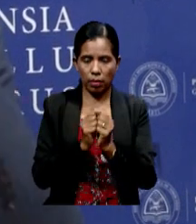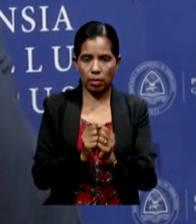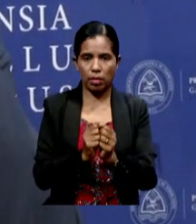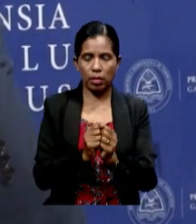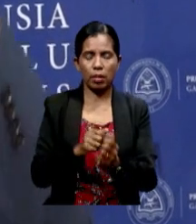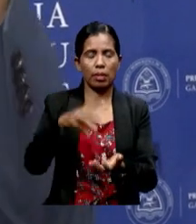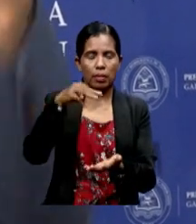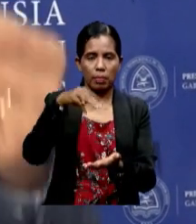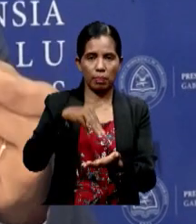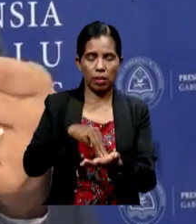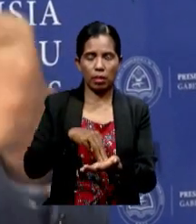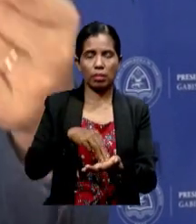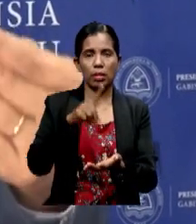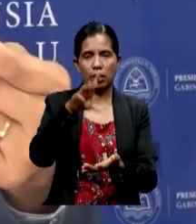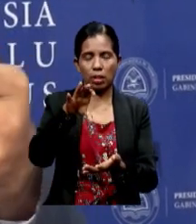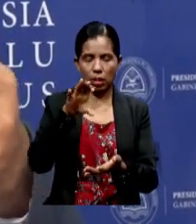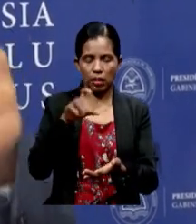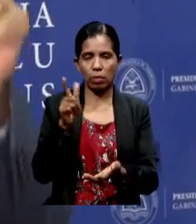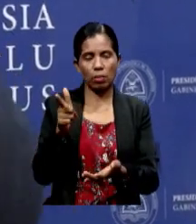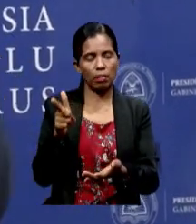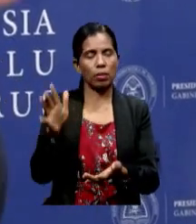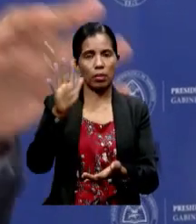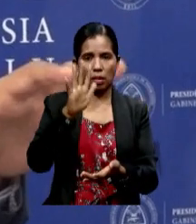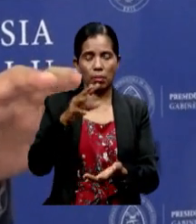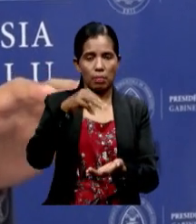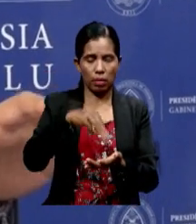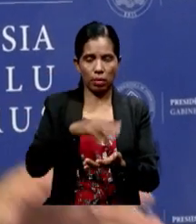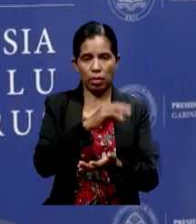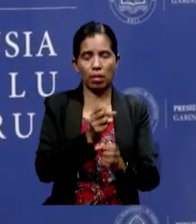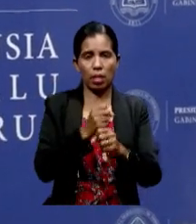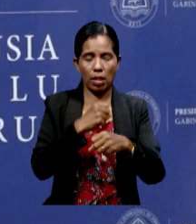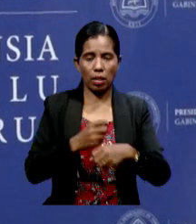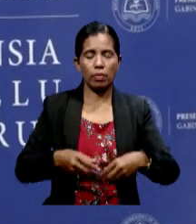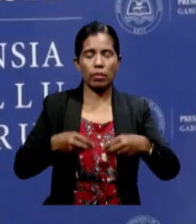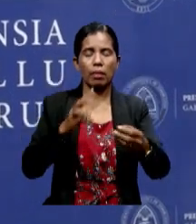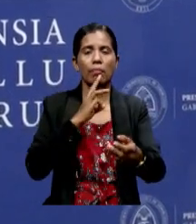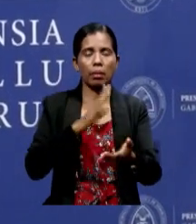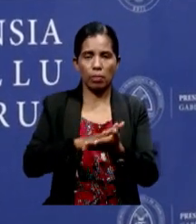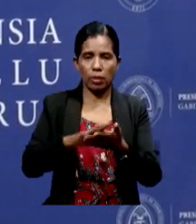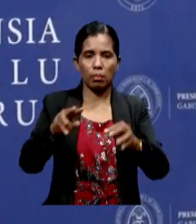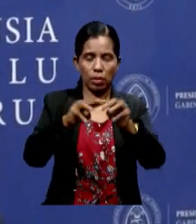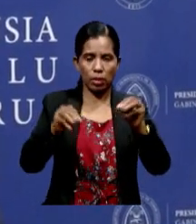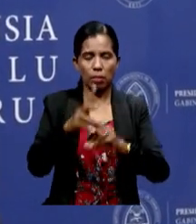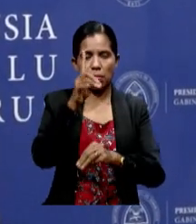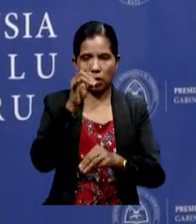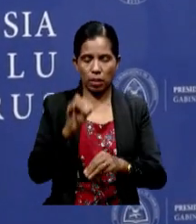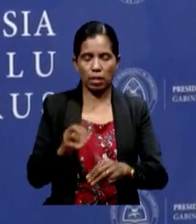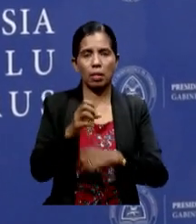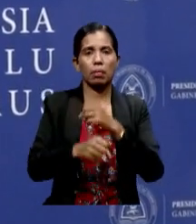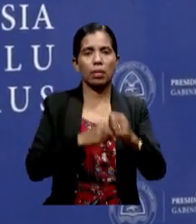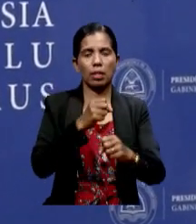a tu ida rua nula sin ida, a tu financia projeto fornecimento BEMOS e a município dele, nebe ho duração batinan